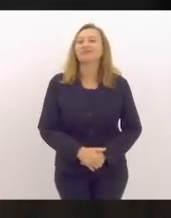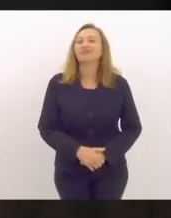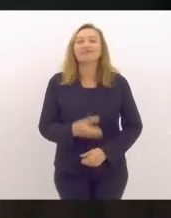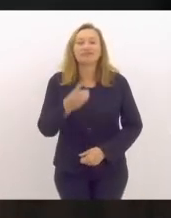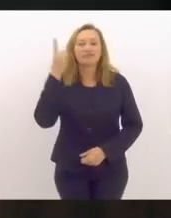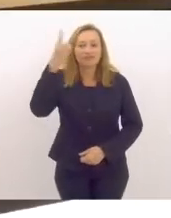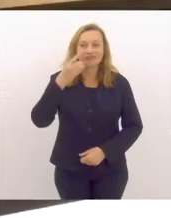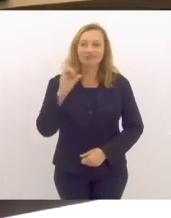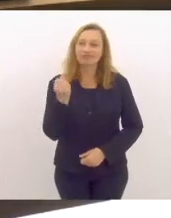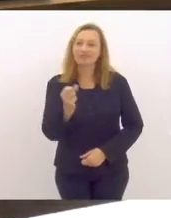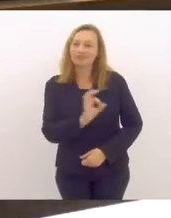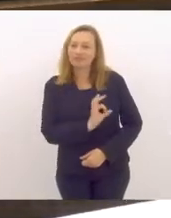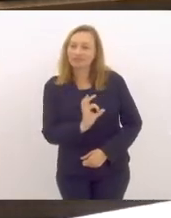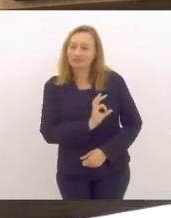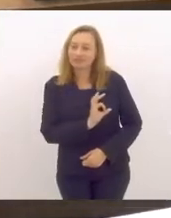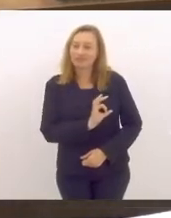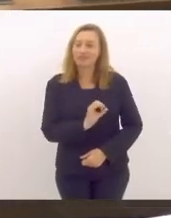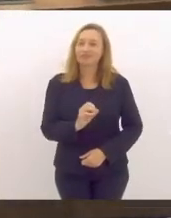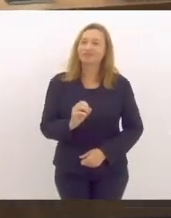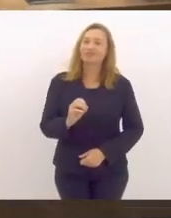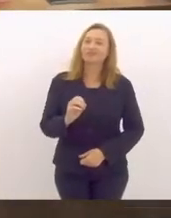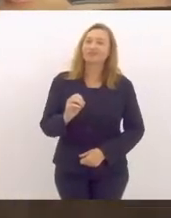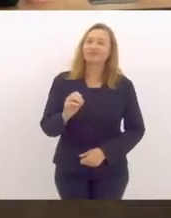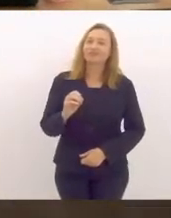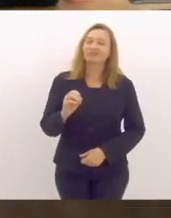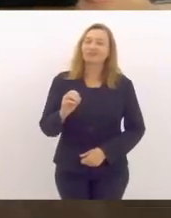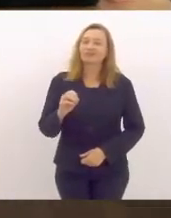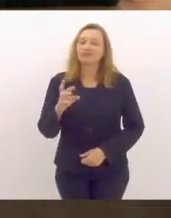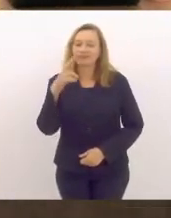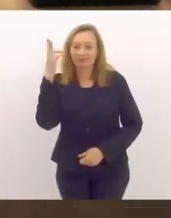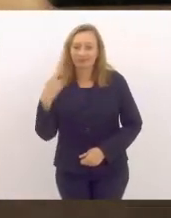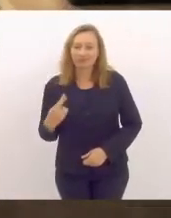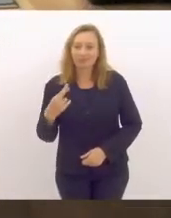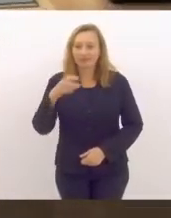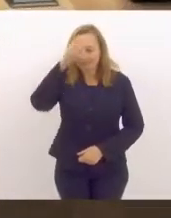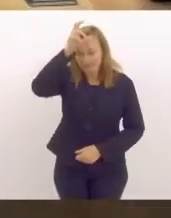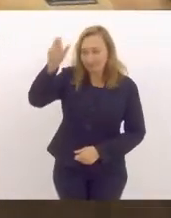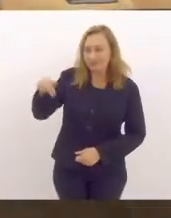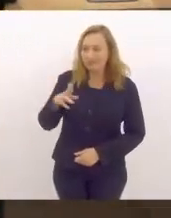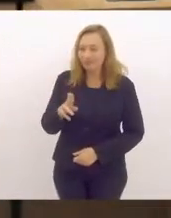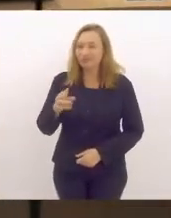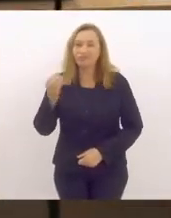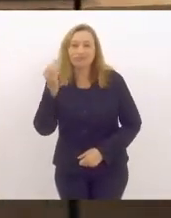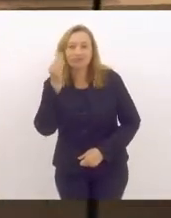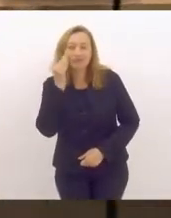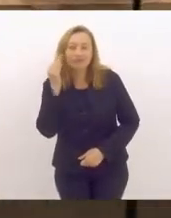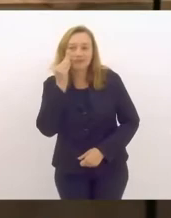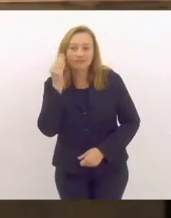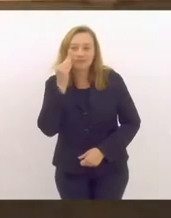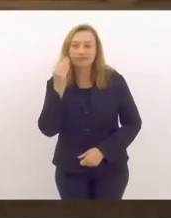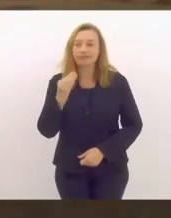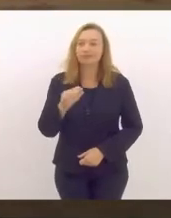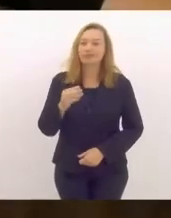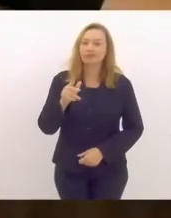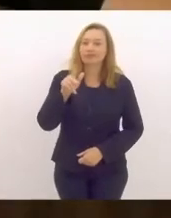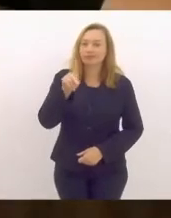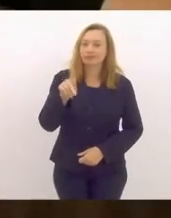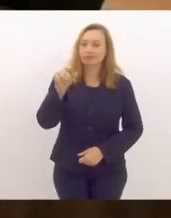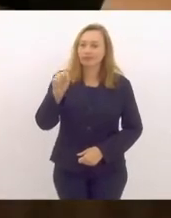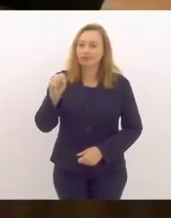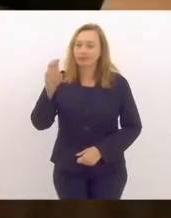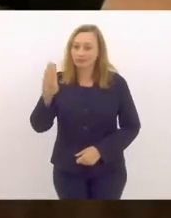Deputada Renata, deputada Marta, Mônica, tia, Luiz. Em nome da bancada do PSD, de